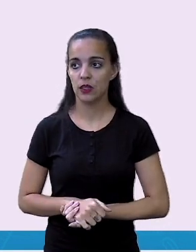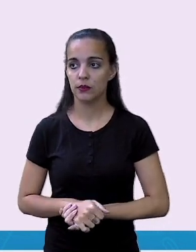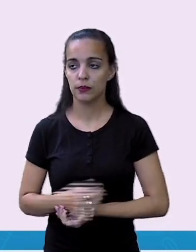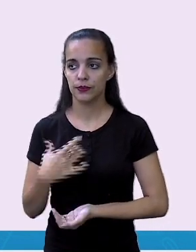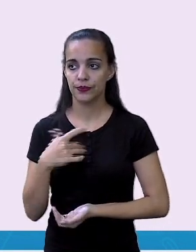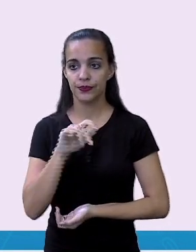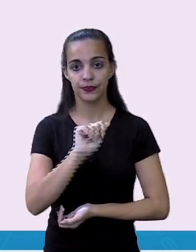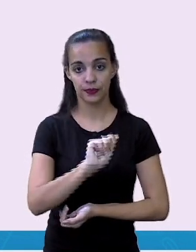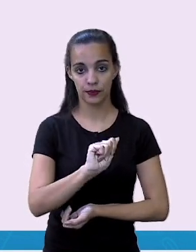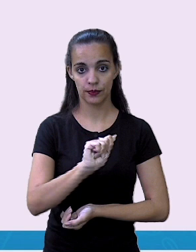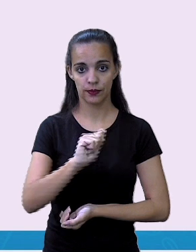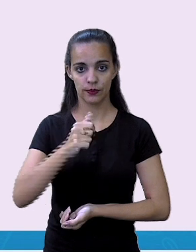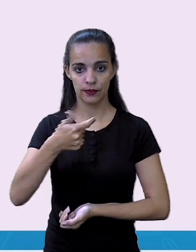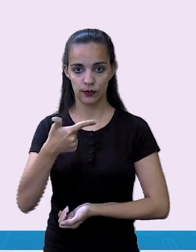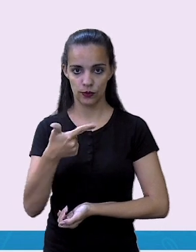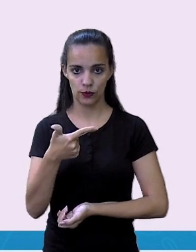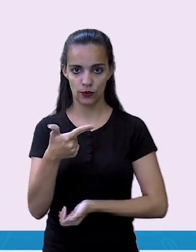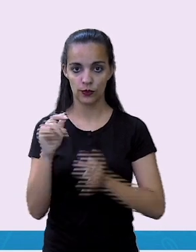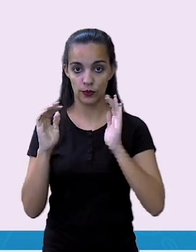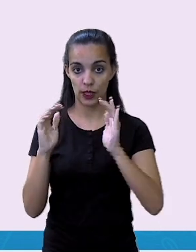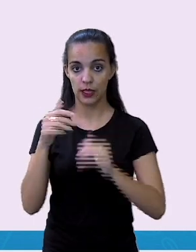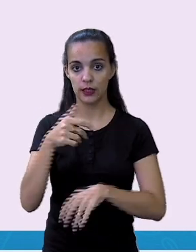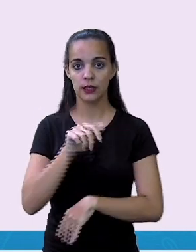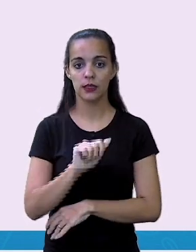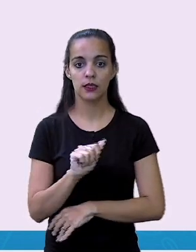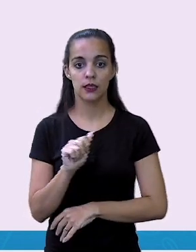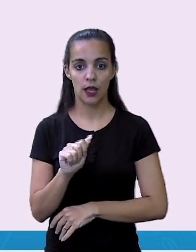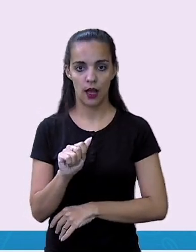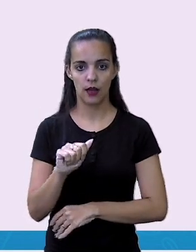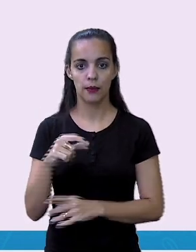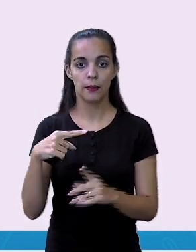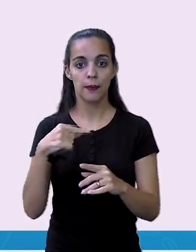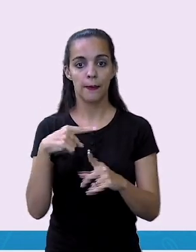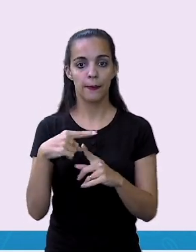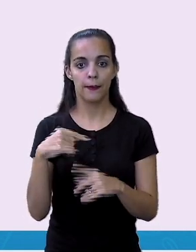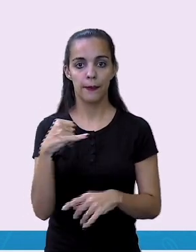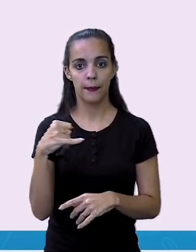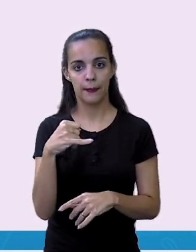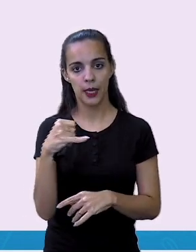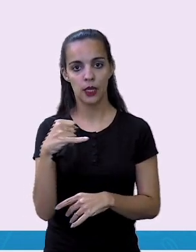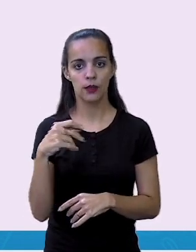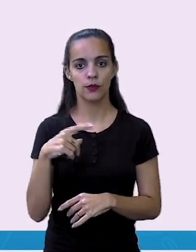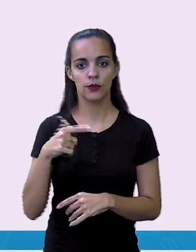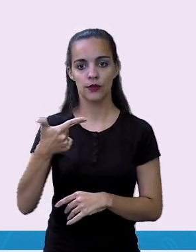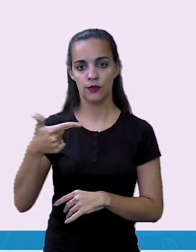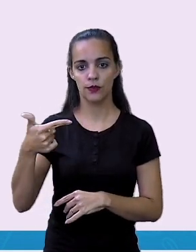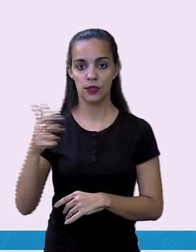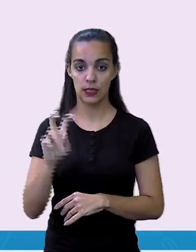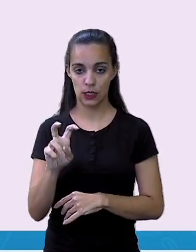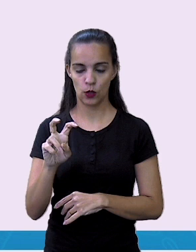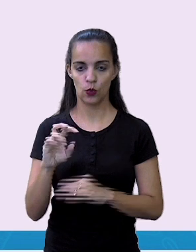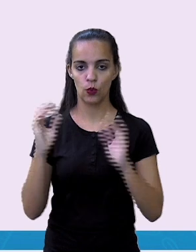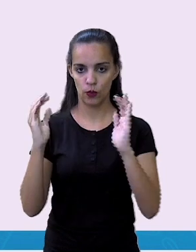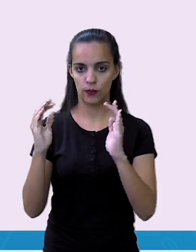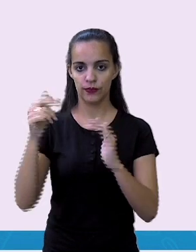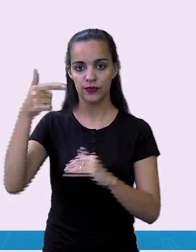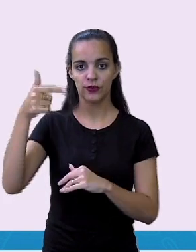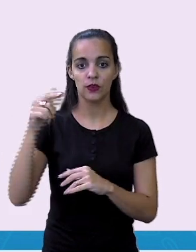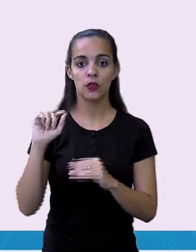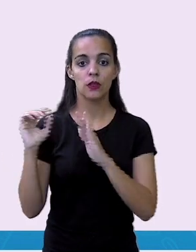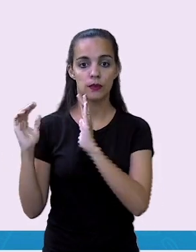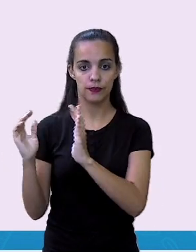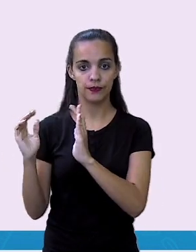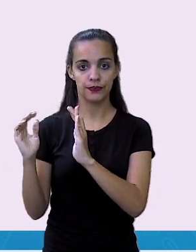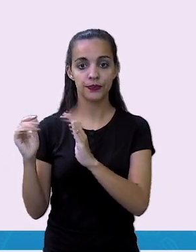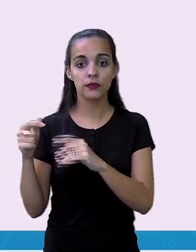diferença de 2 quadrados. Raiz quadrada de A2A de 25, 5. A menos 5